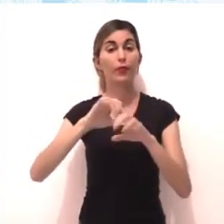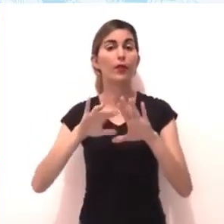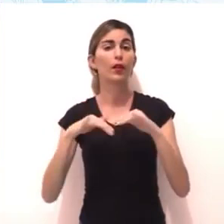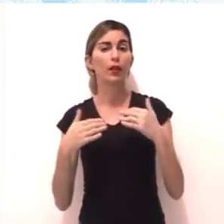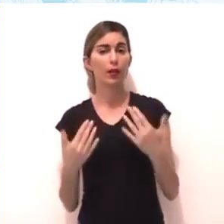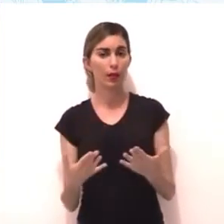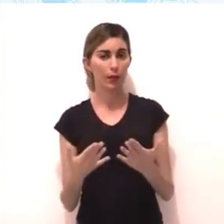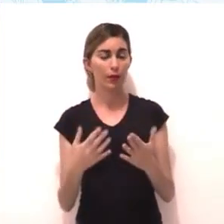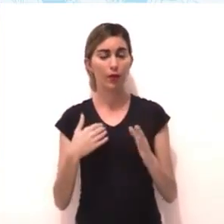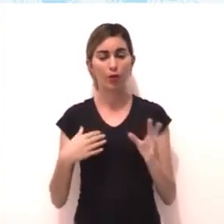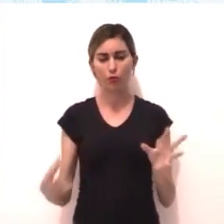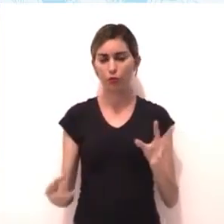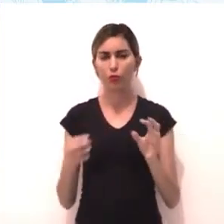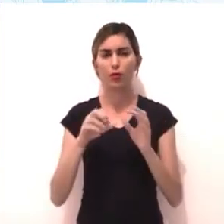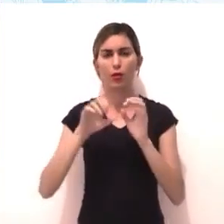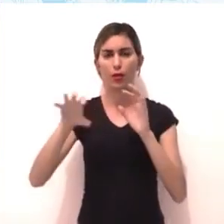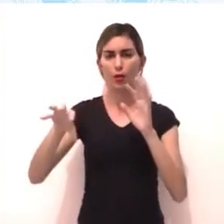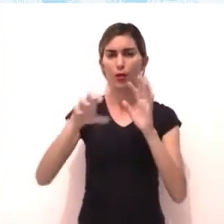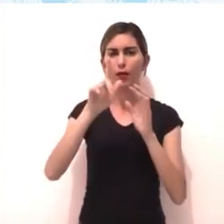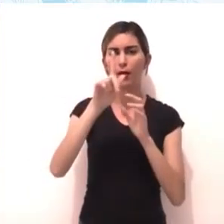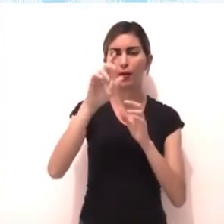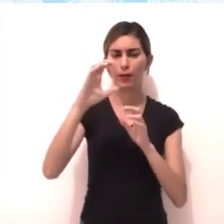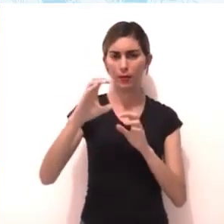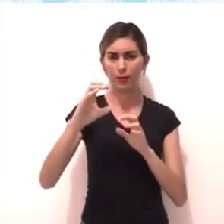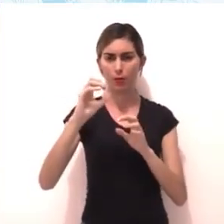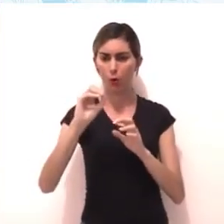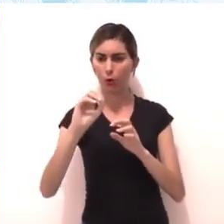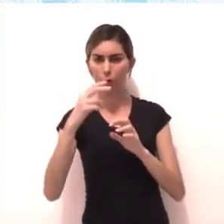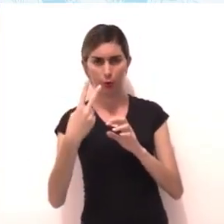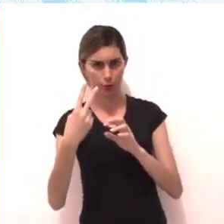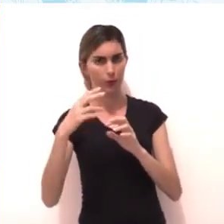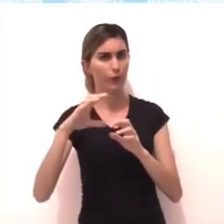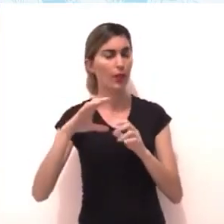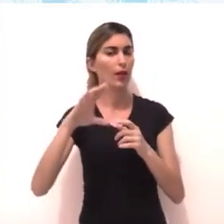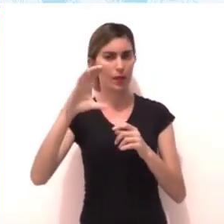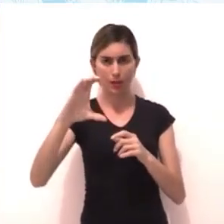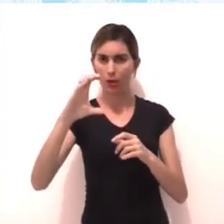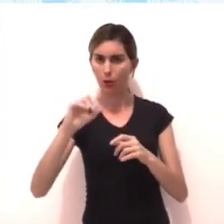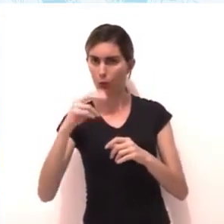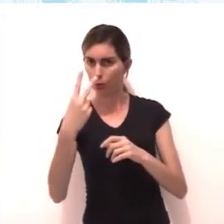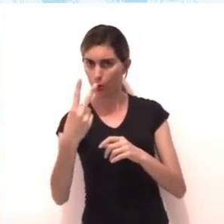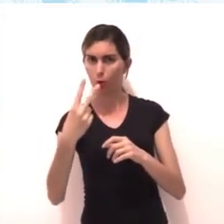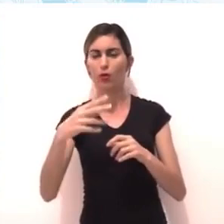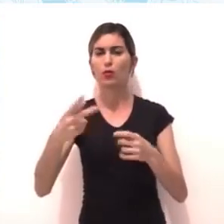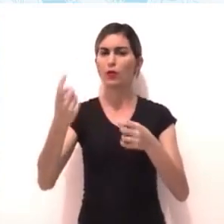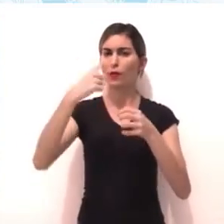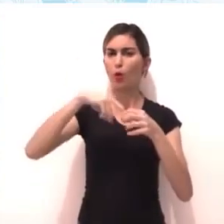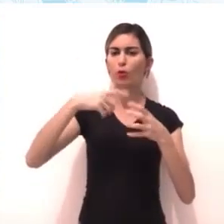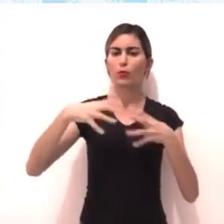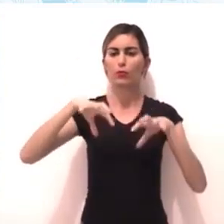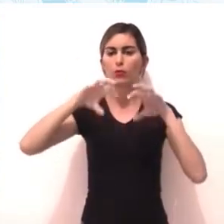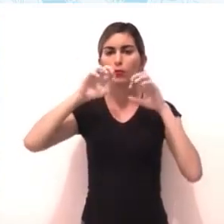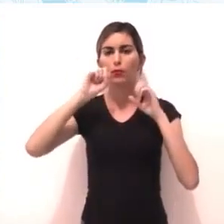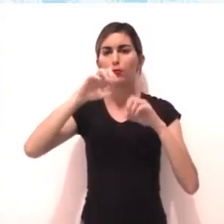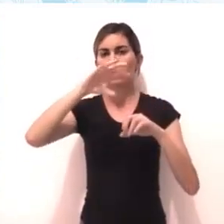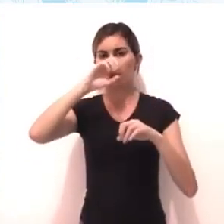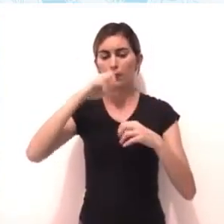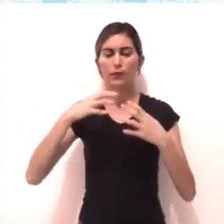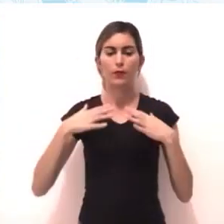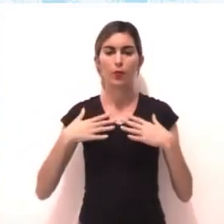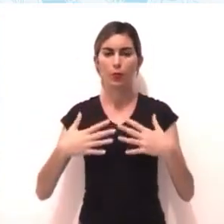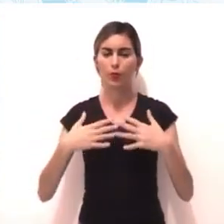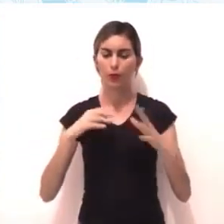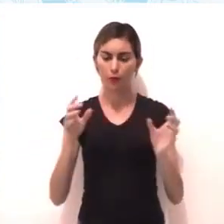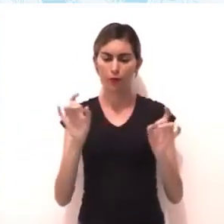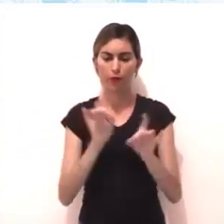e vai jogar gás carbônico para o sangue levar o gás carbônico de volta para o pulmão. E aí a gente finaliza